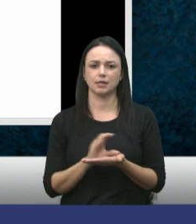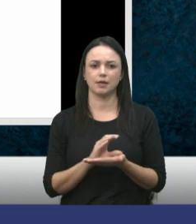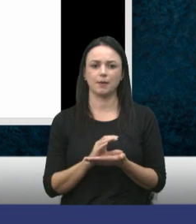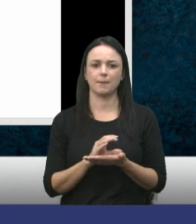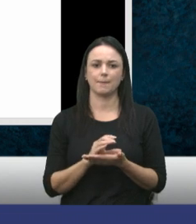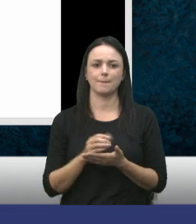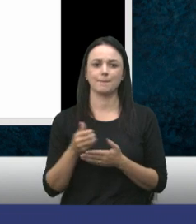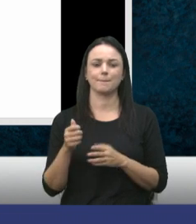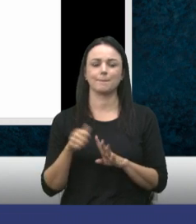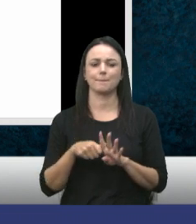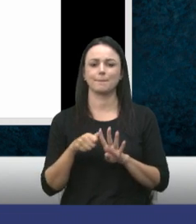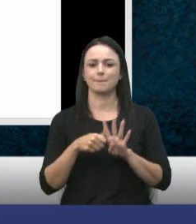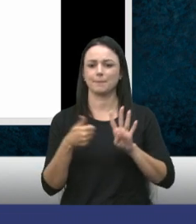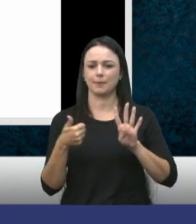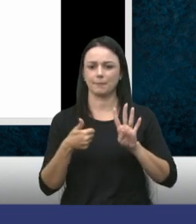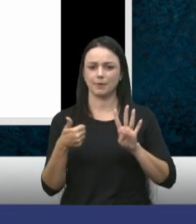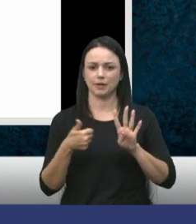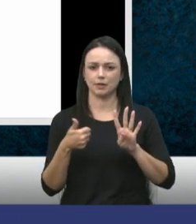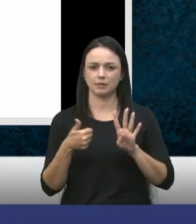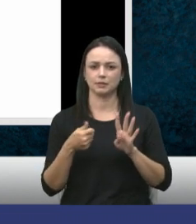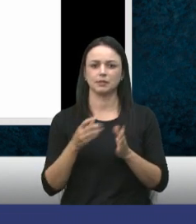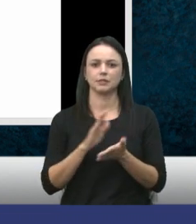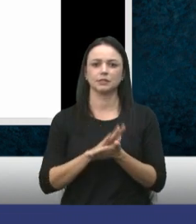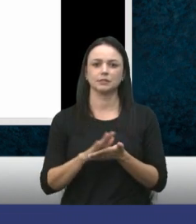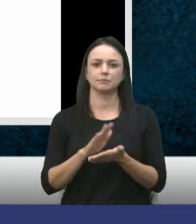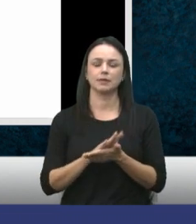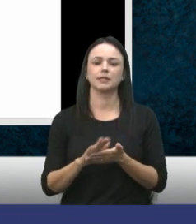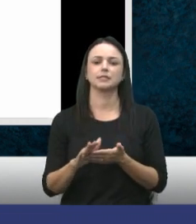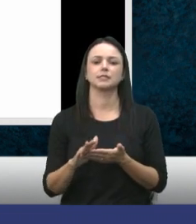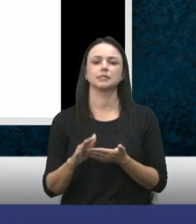primeiro quadrimestre e as despesas empenhadas, R$